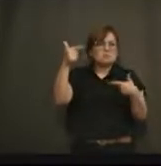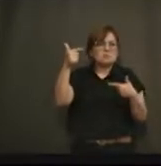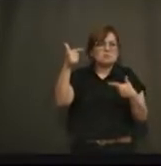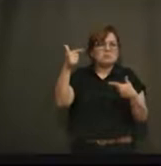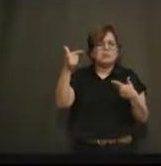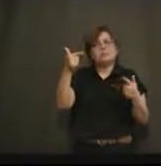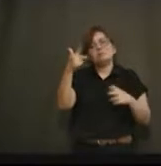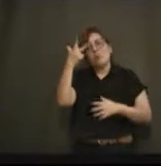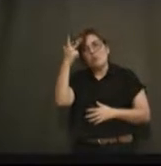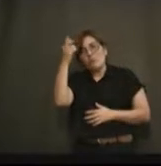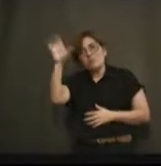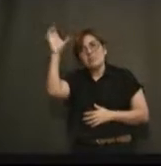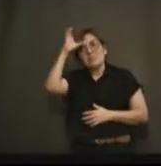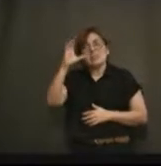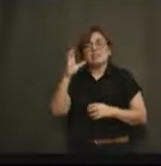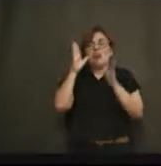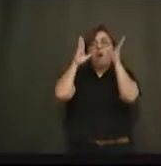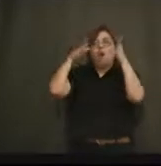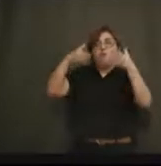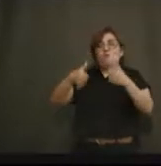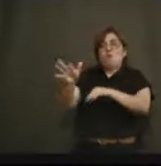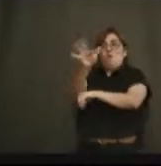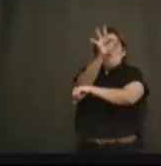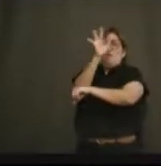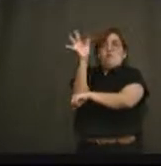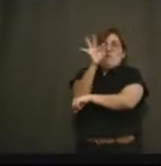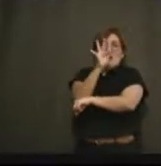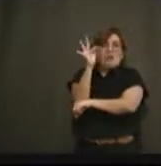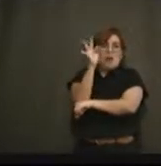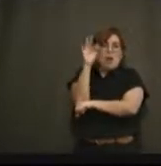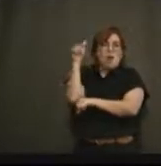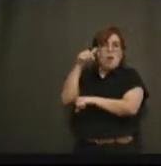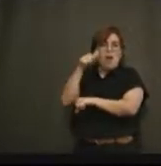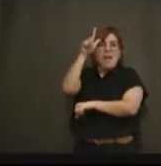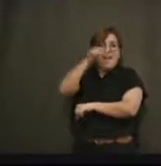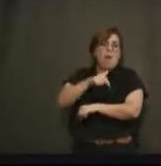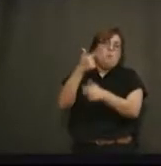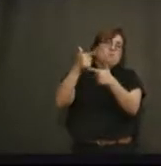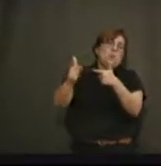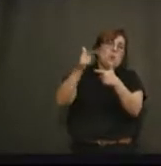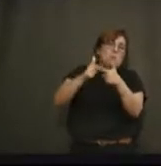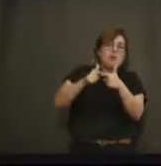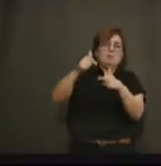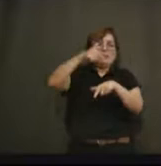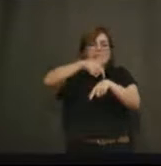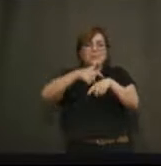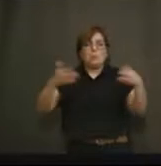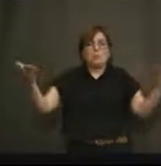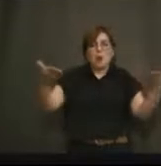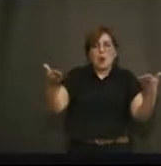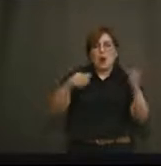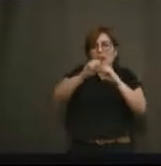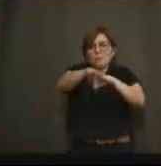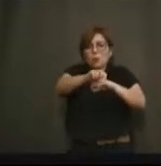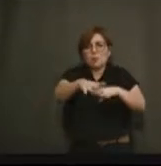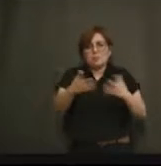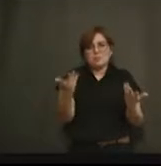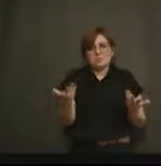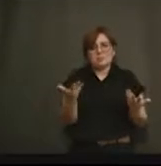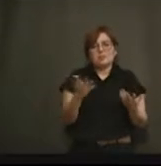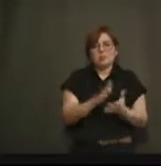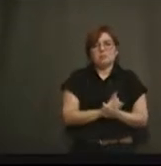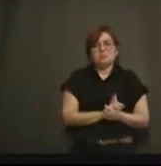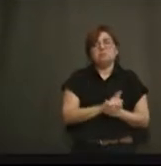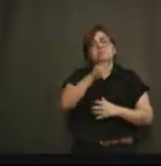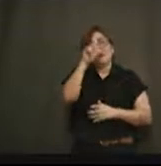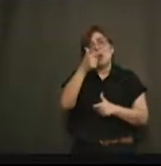foco em formalismo é uma praga dos nossos tempos na educação, não é única, mas é uma praga